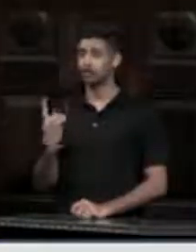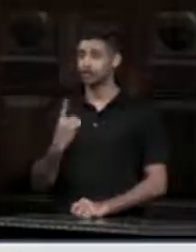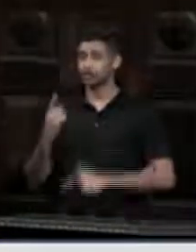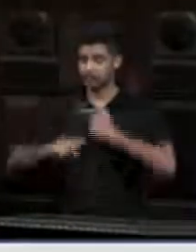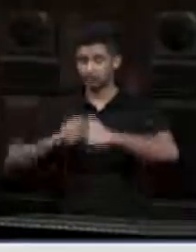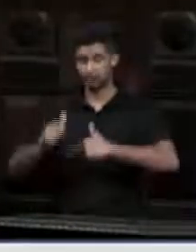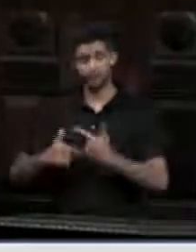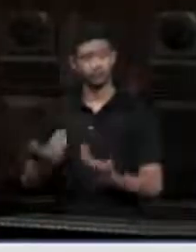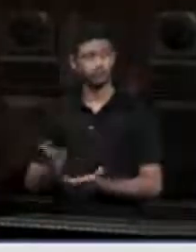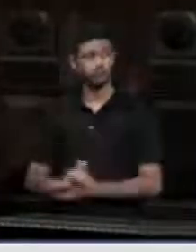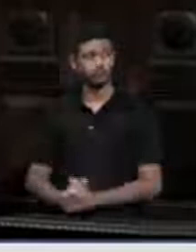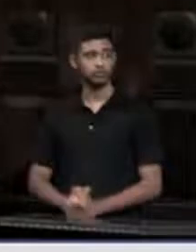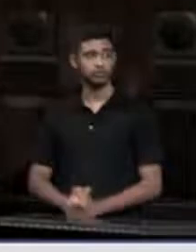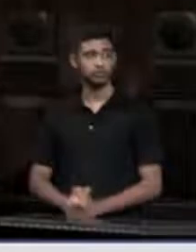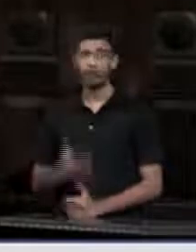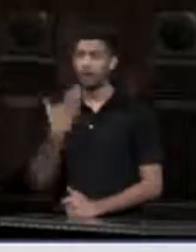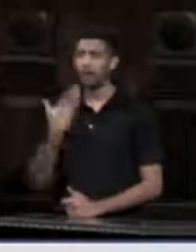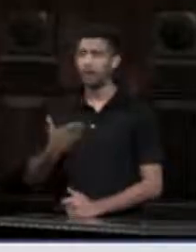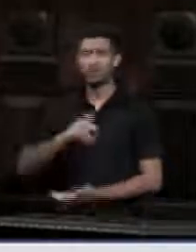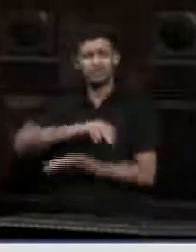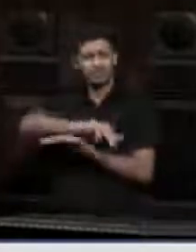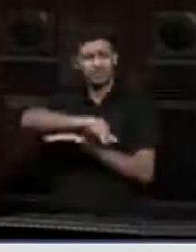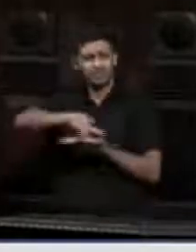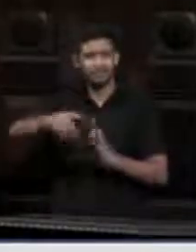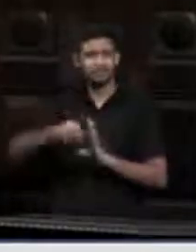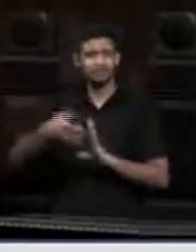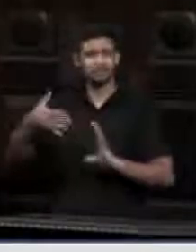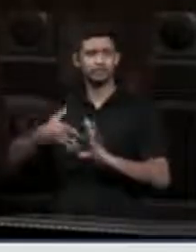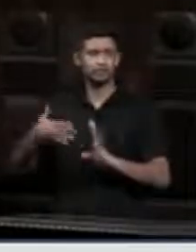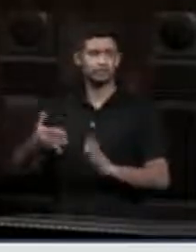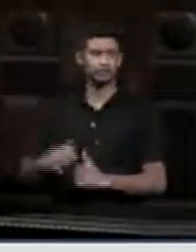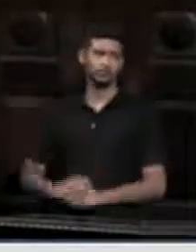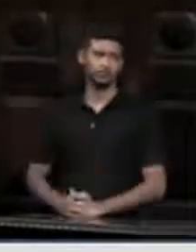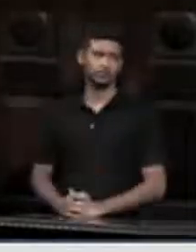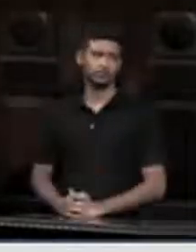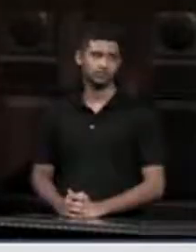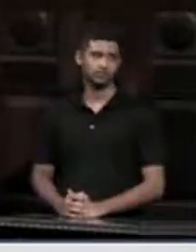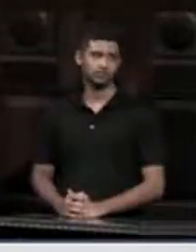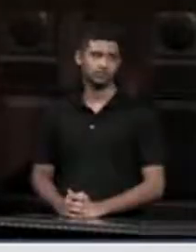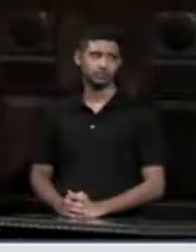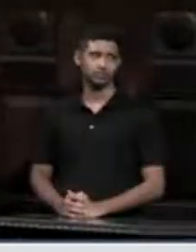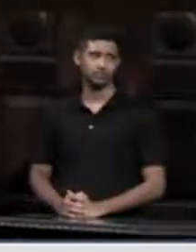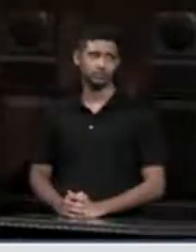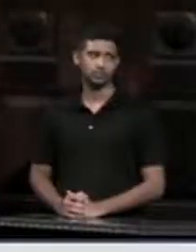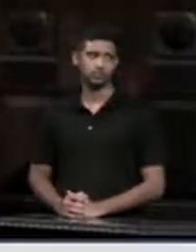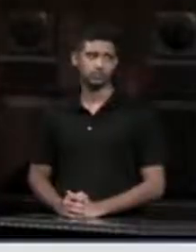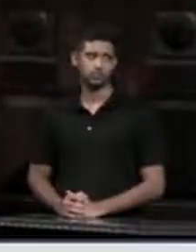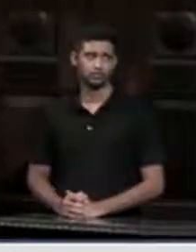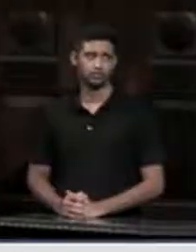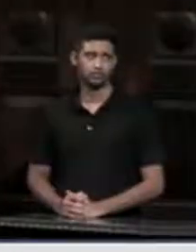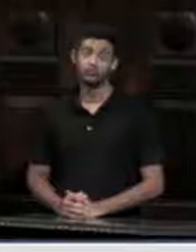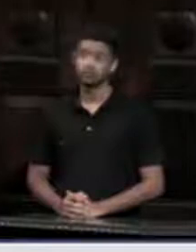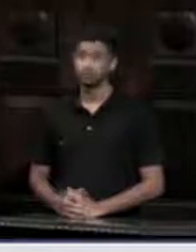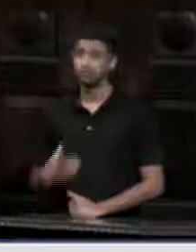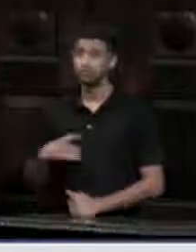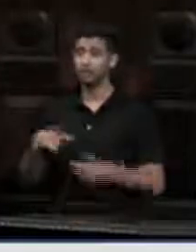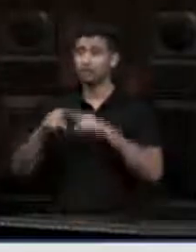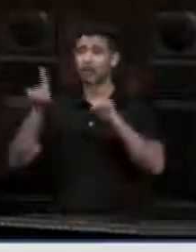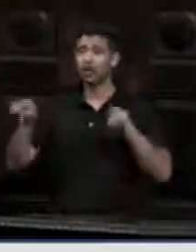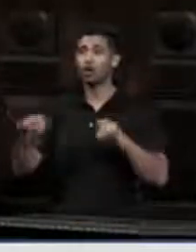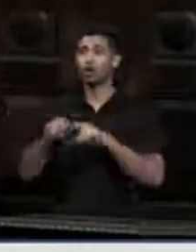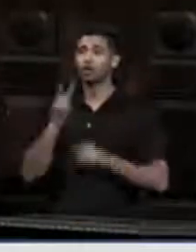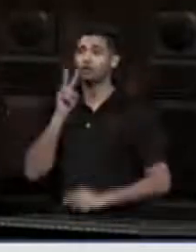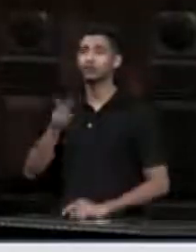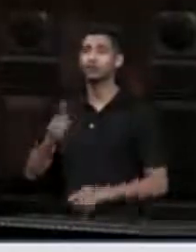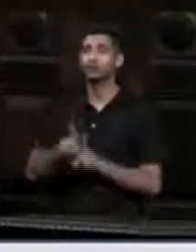agência, aborda uma série de aspectos com relação à montagem do quadro de pessoal e do quadro técnico,